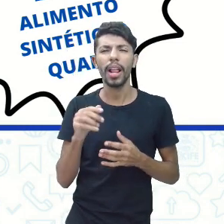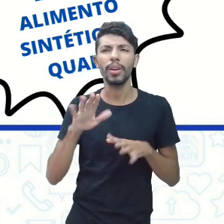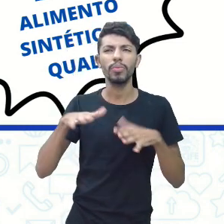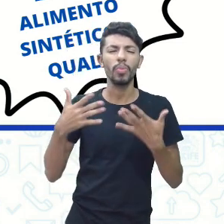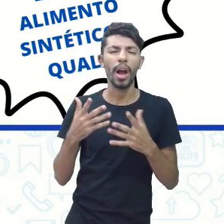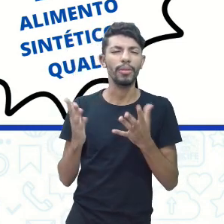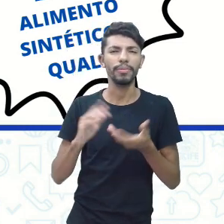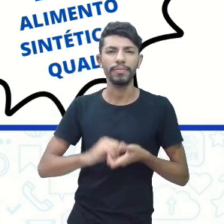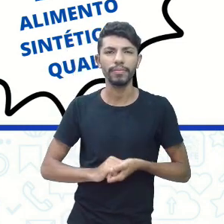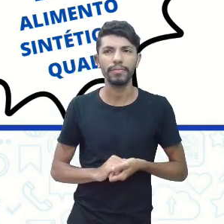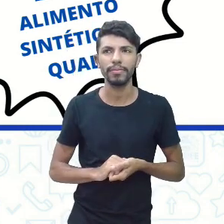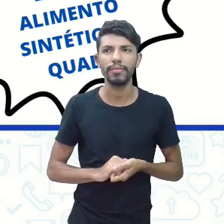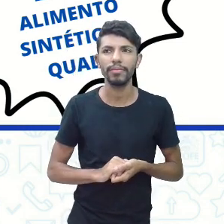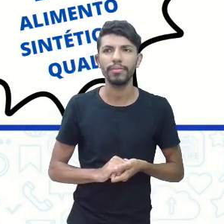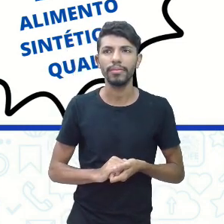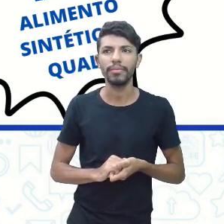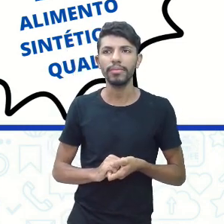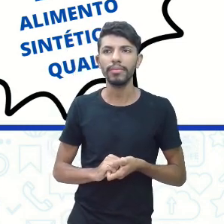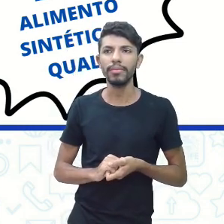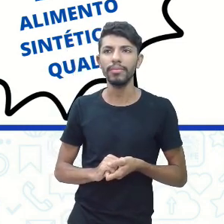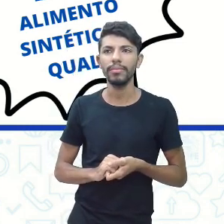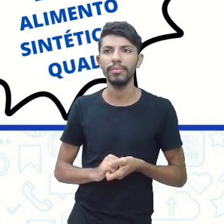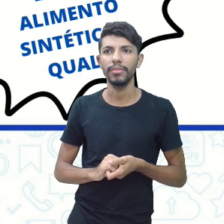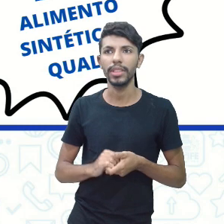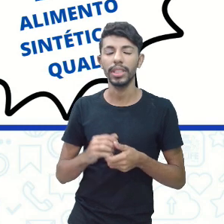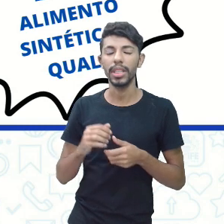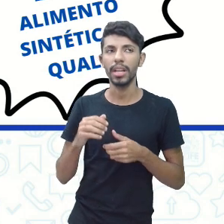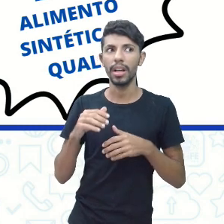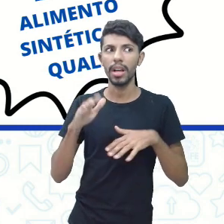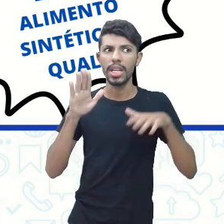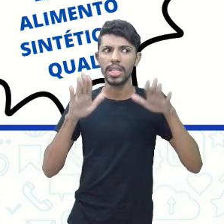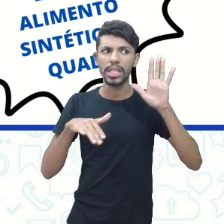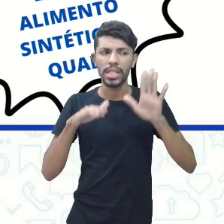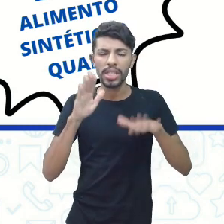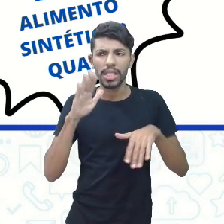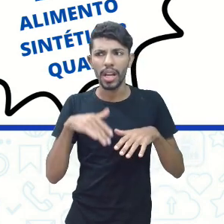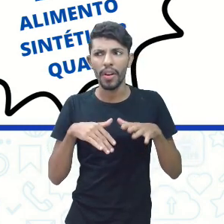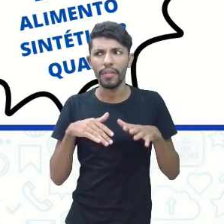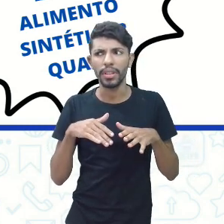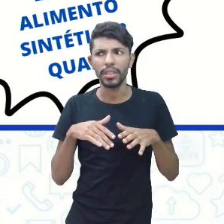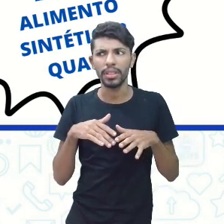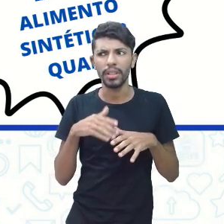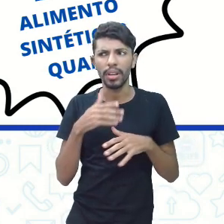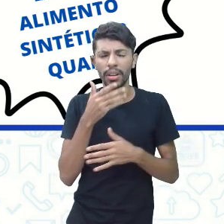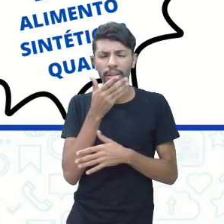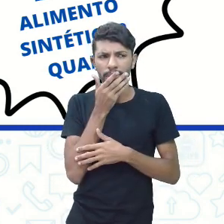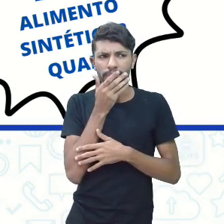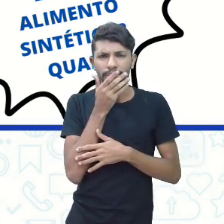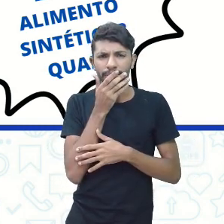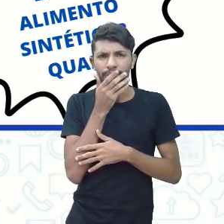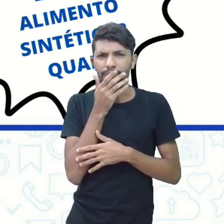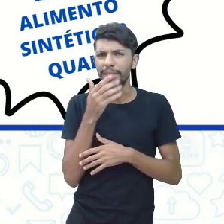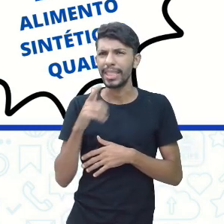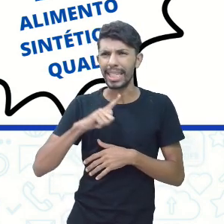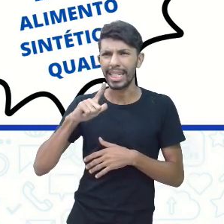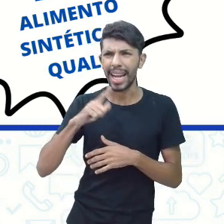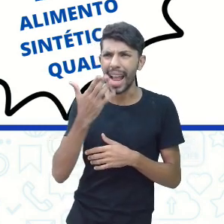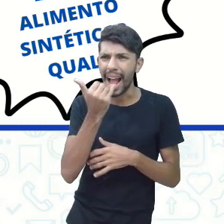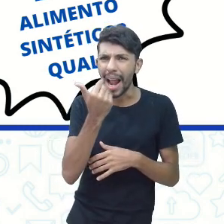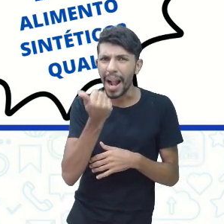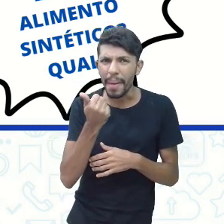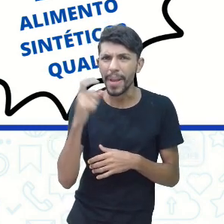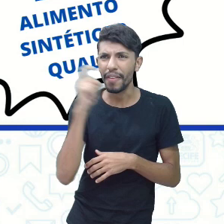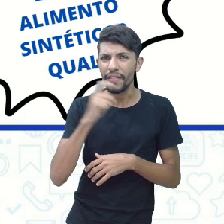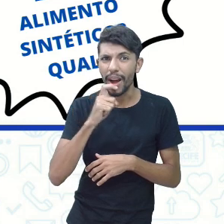sintético? Será que existe alimento sintético? O que é que vocês acham? Se vocês acham que